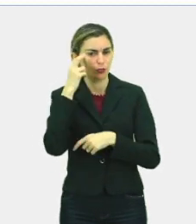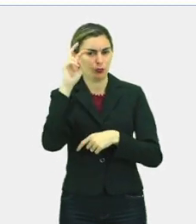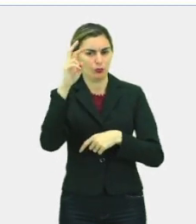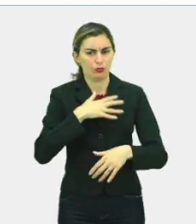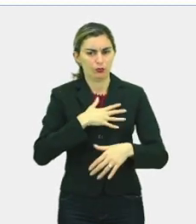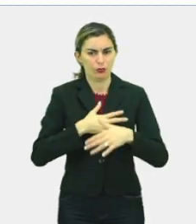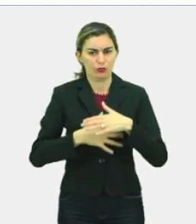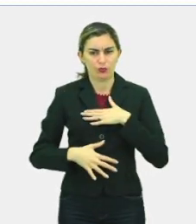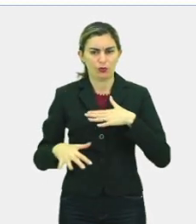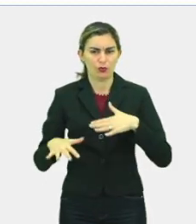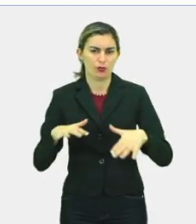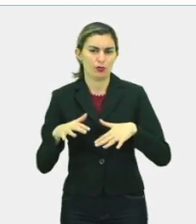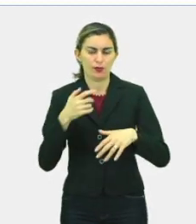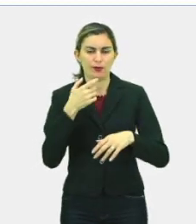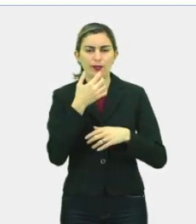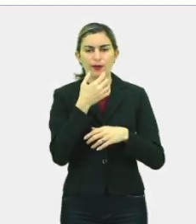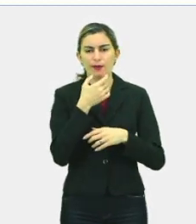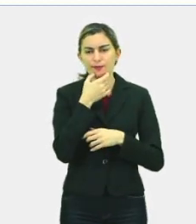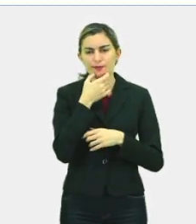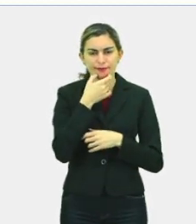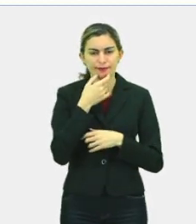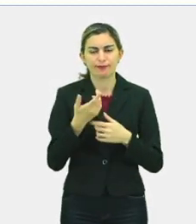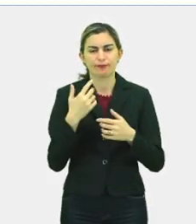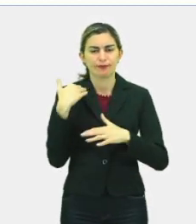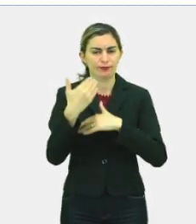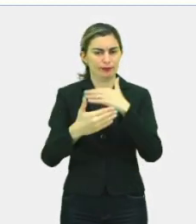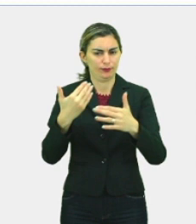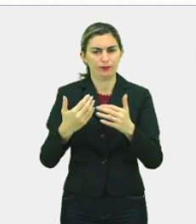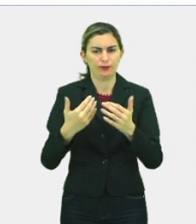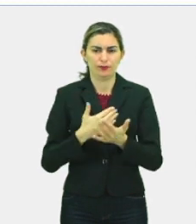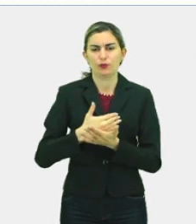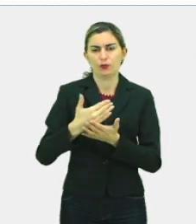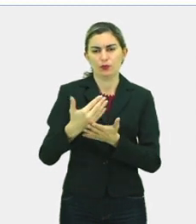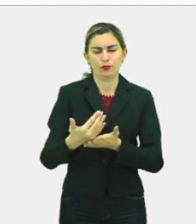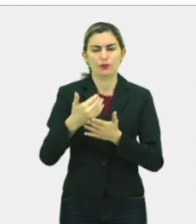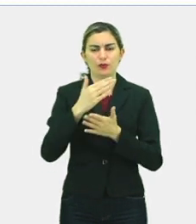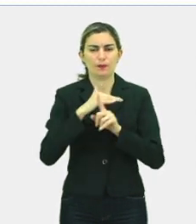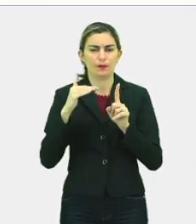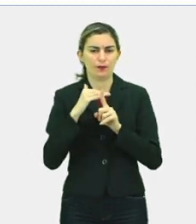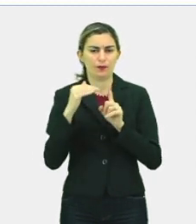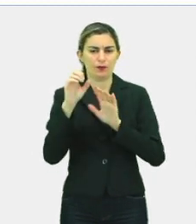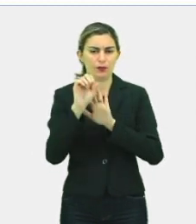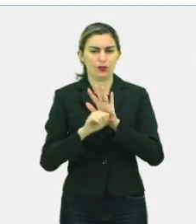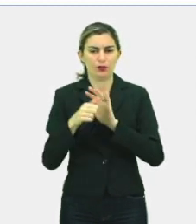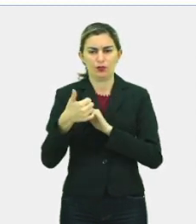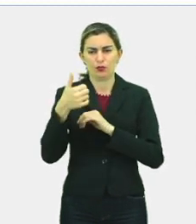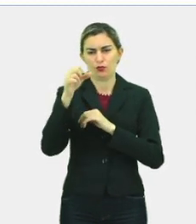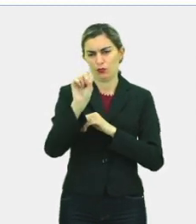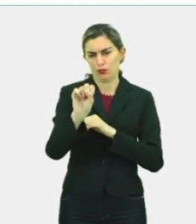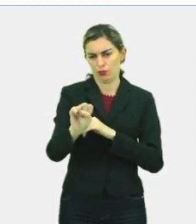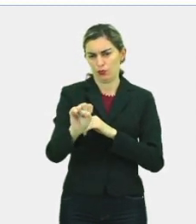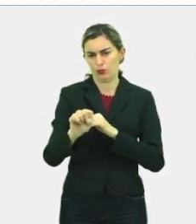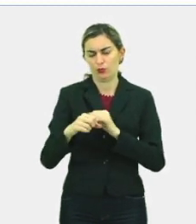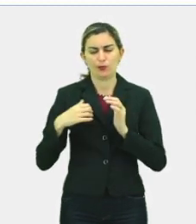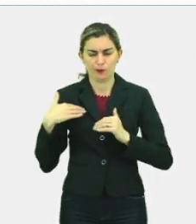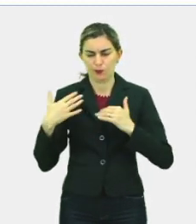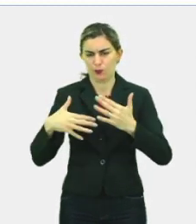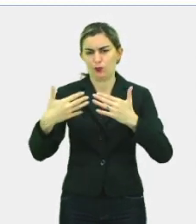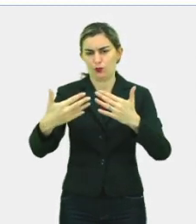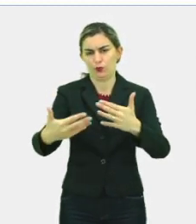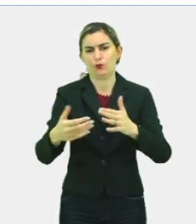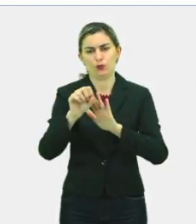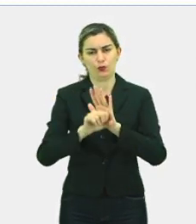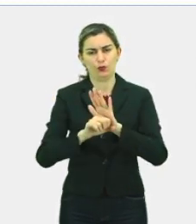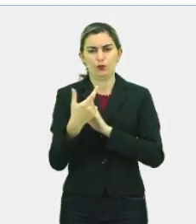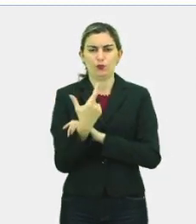cultura corporal dos nobres da Inglaterra. Esse processo inicia-se na metade do século XVIII e se intensifica